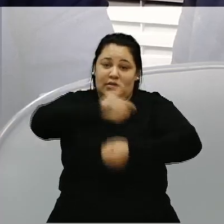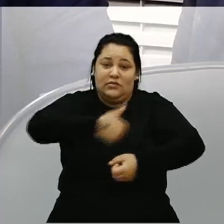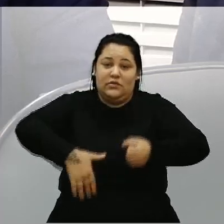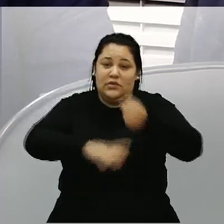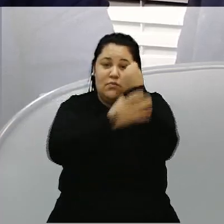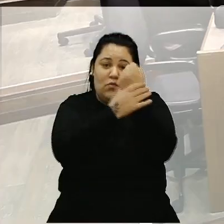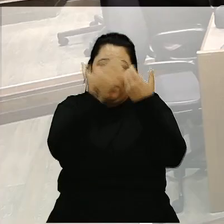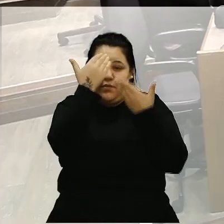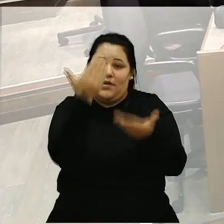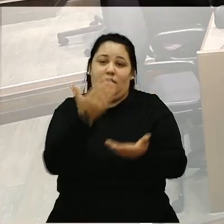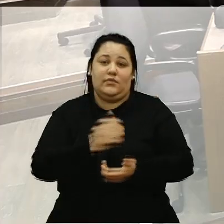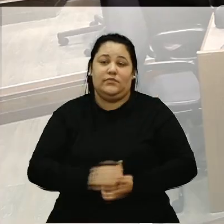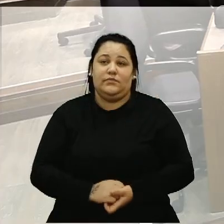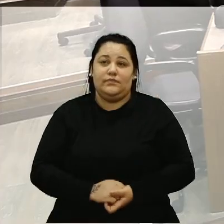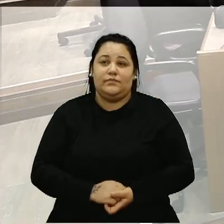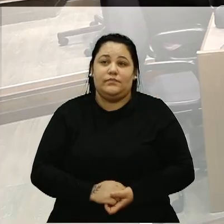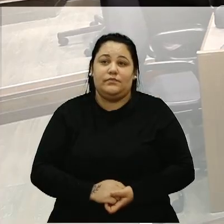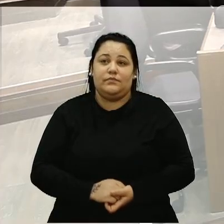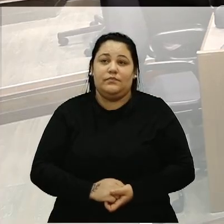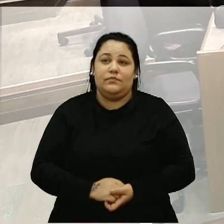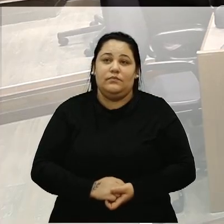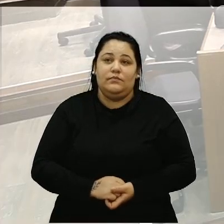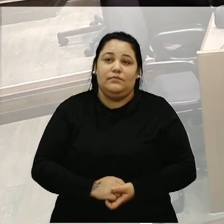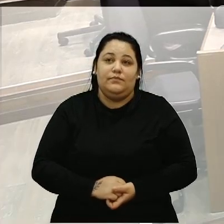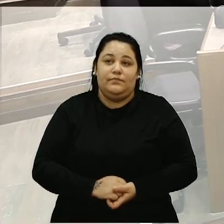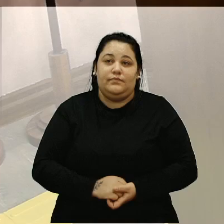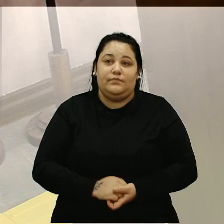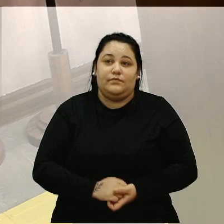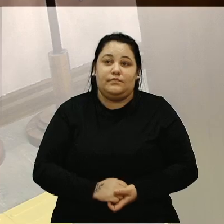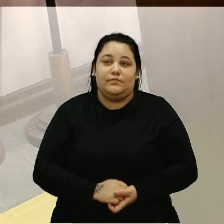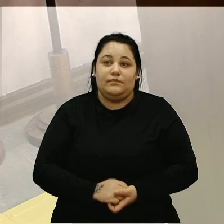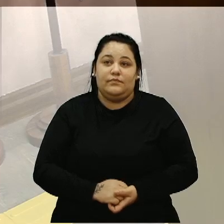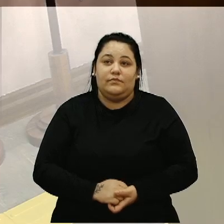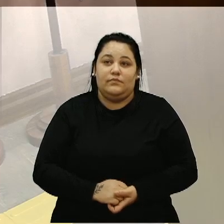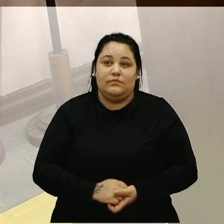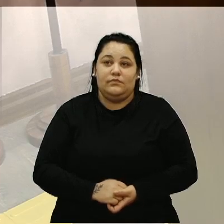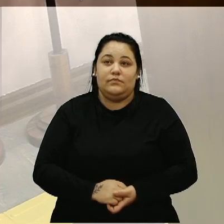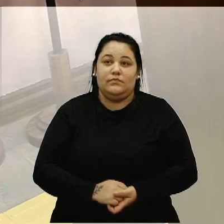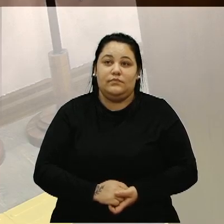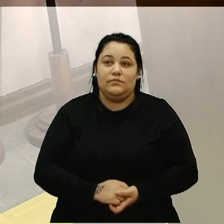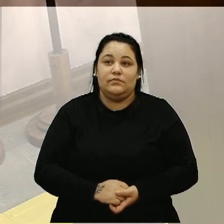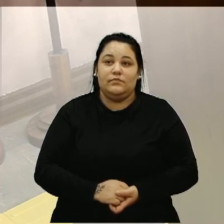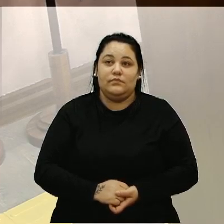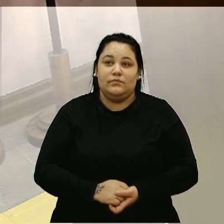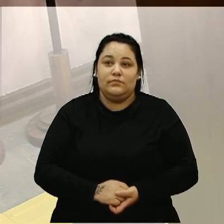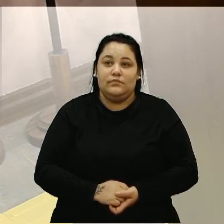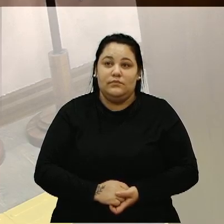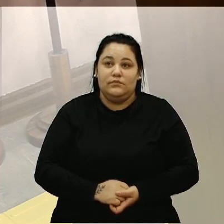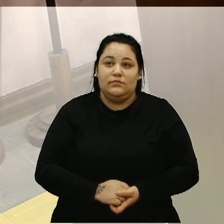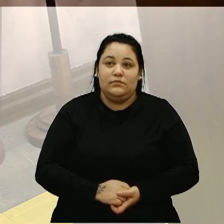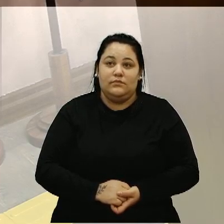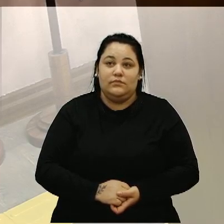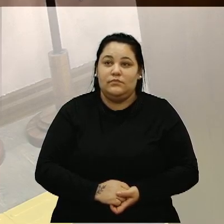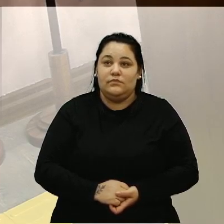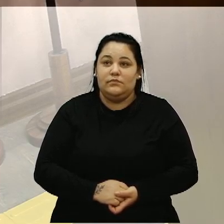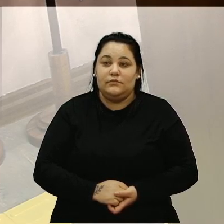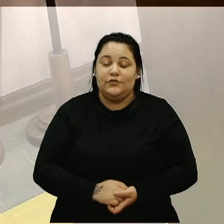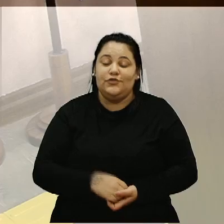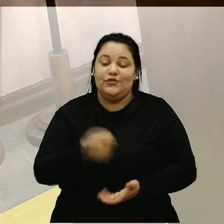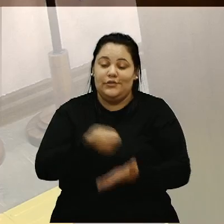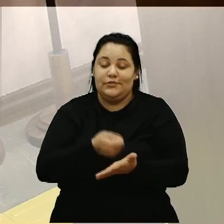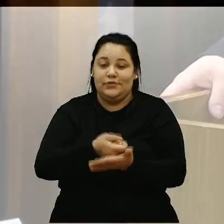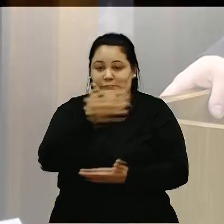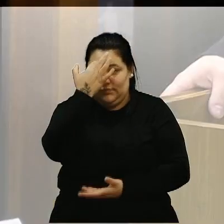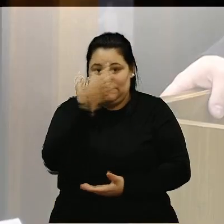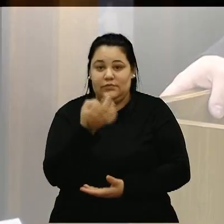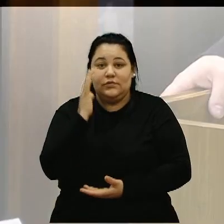Obrigado. Verdade, vereador Jalim. Então, assim, a gente tenta entender o que está acontecendo, mas, por